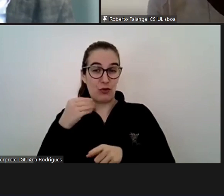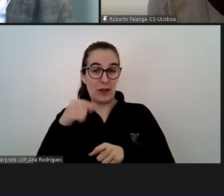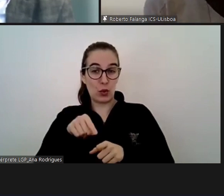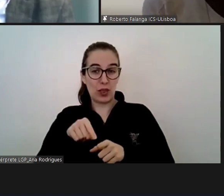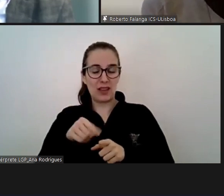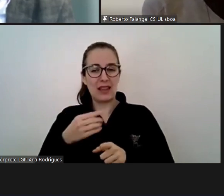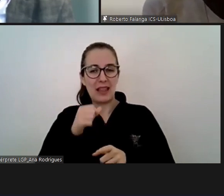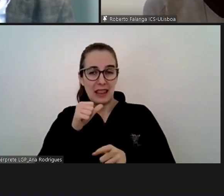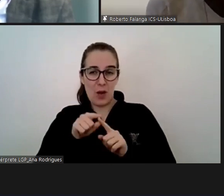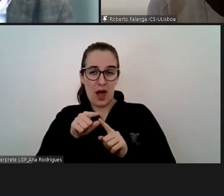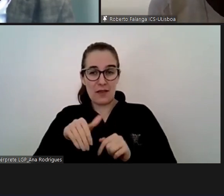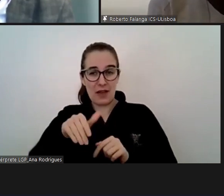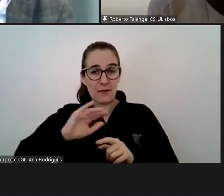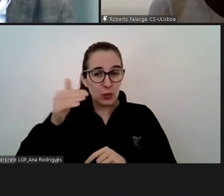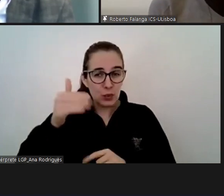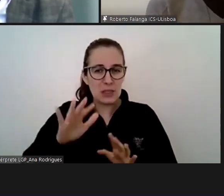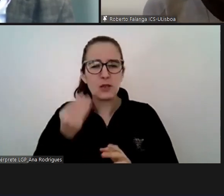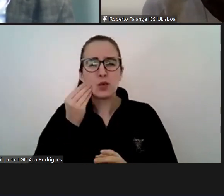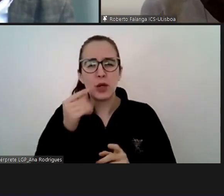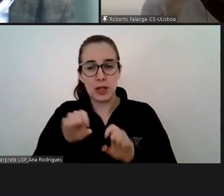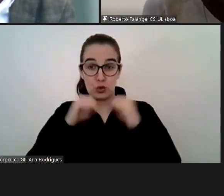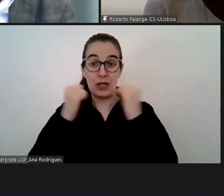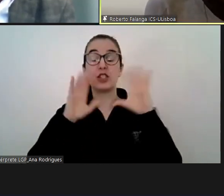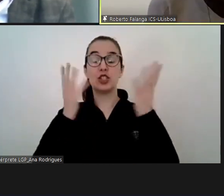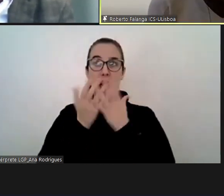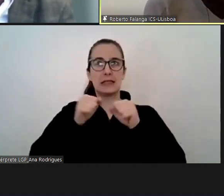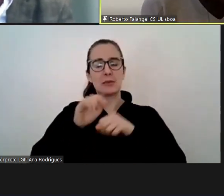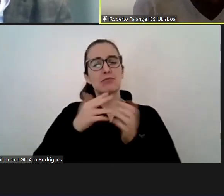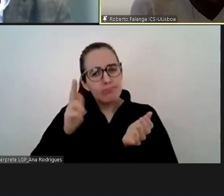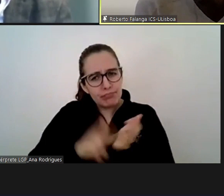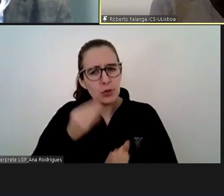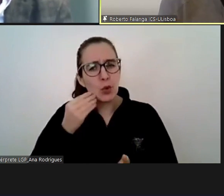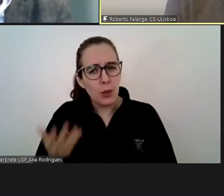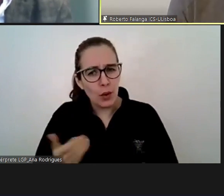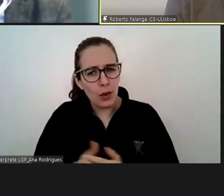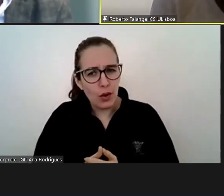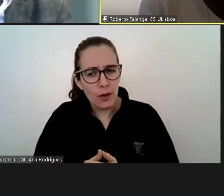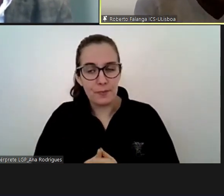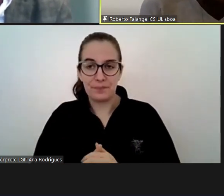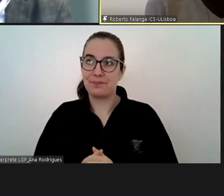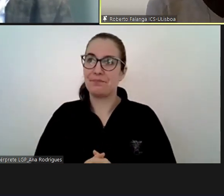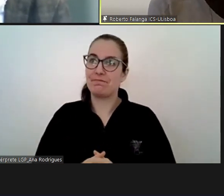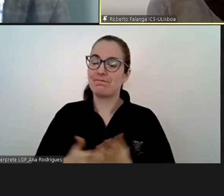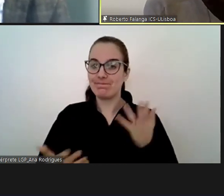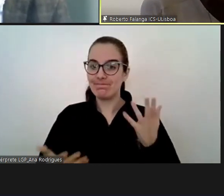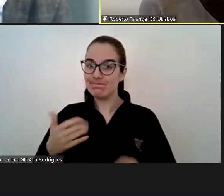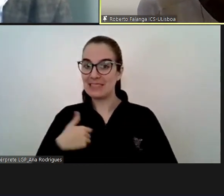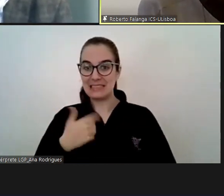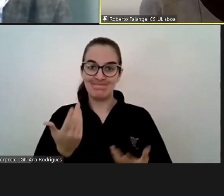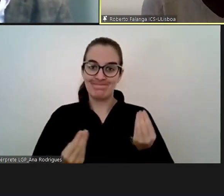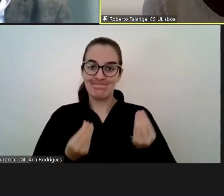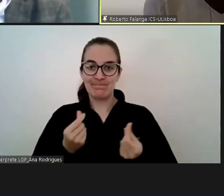ouvir? É a sociedade no seu conjunto, mas depois como é que isto se expressa? Eu não faria aqui uma seleção. Quanto